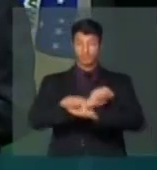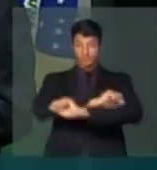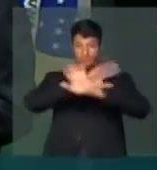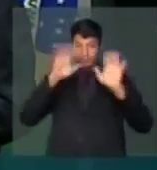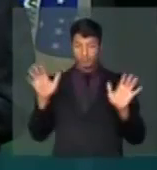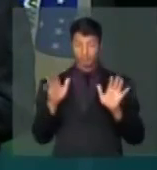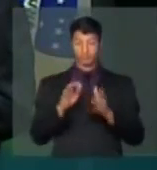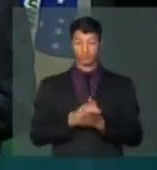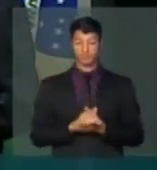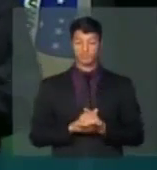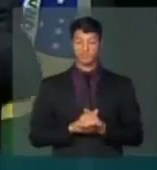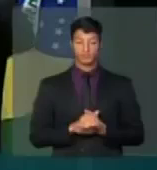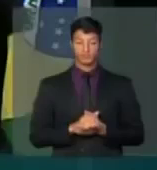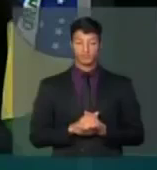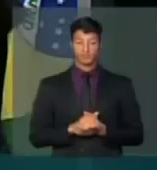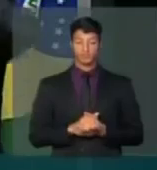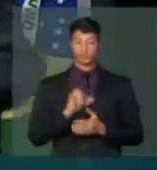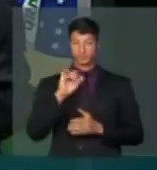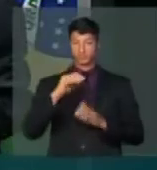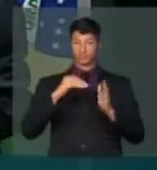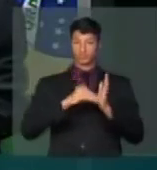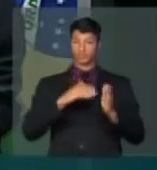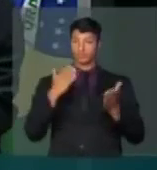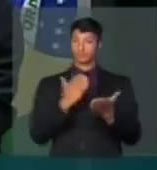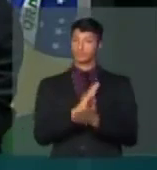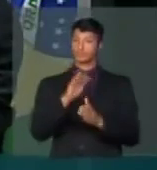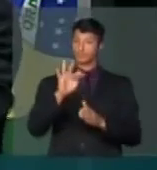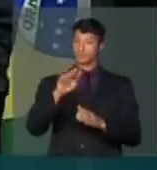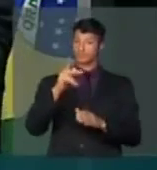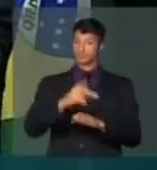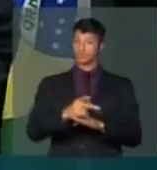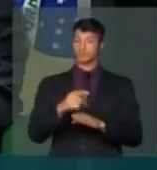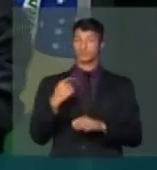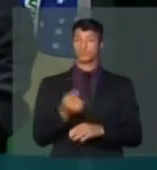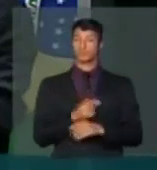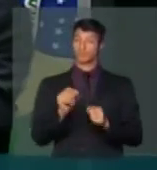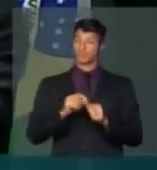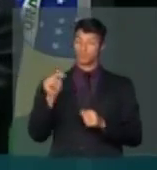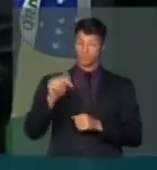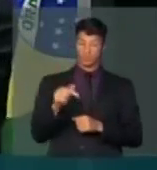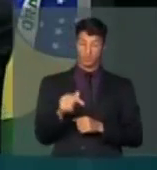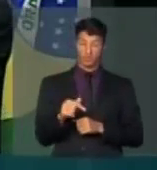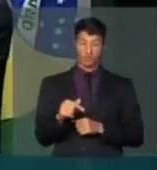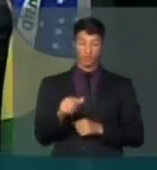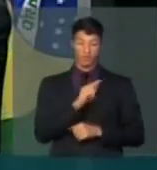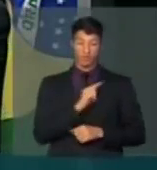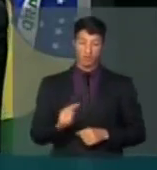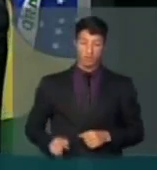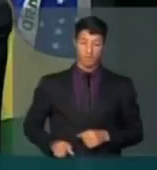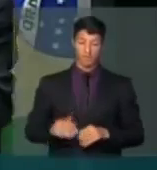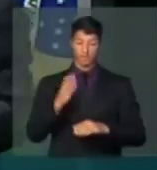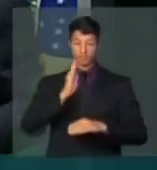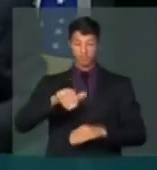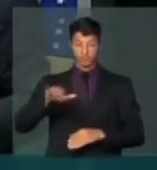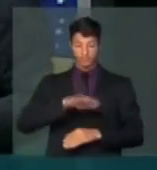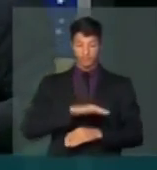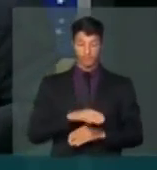claro, se o Senado aprovar a derrubada do fator previdenciário, como nós fizemos aqui, e o governo